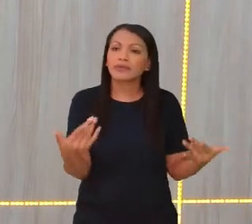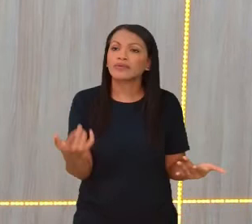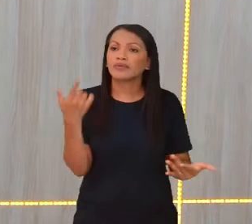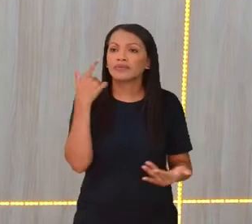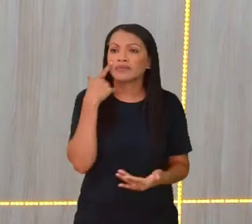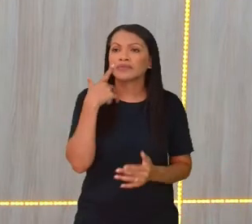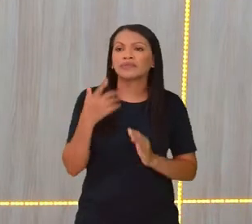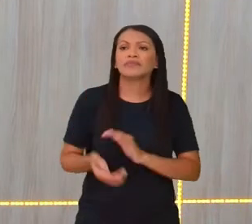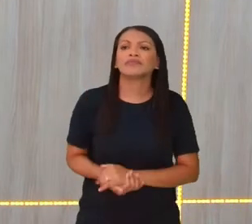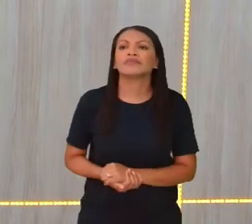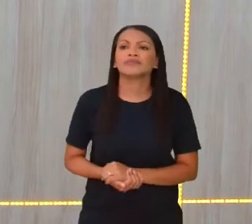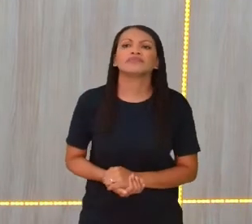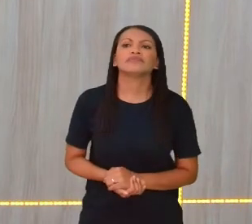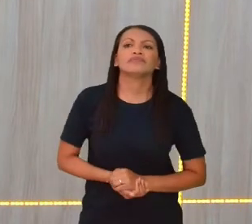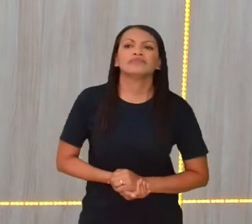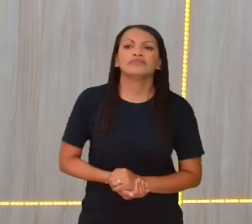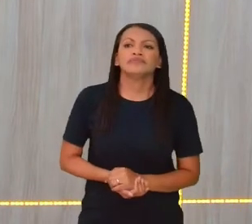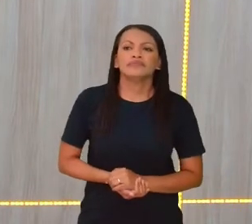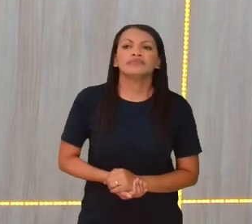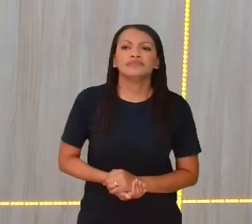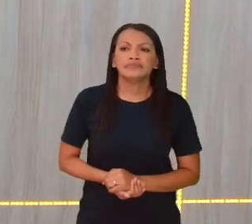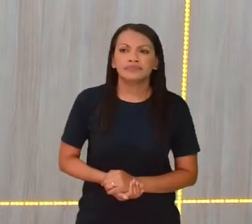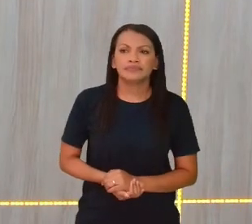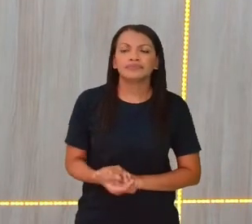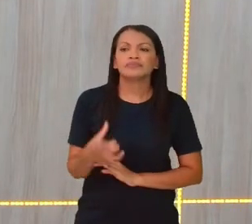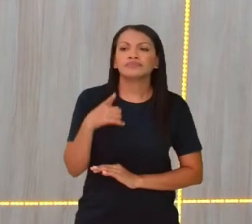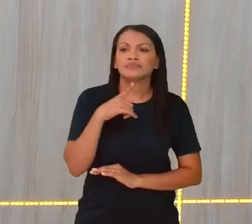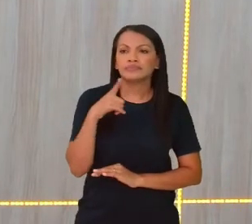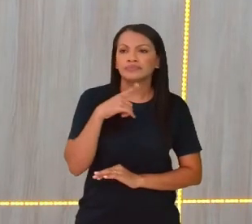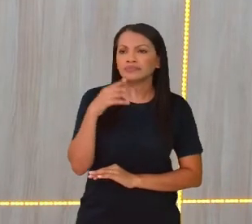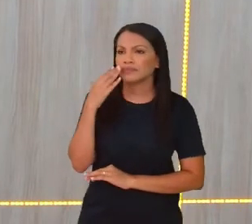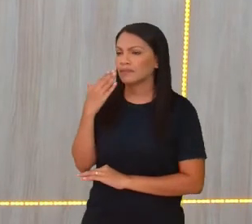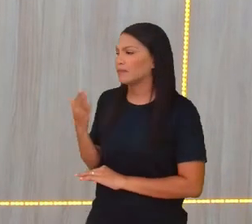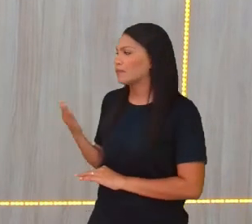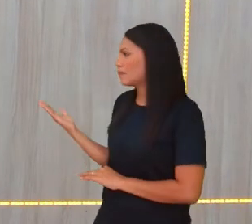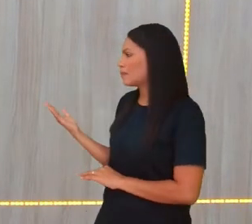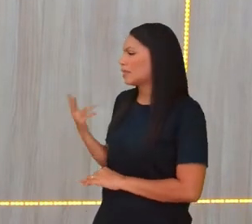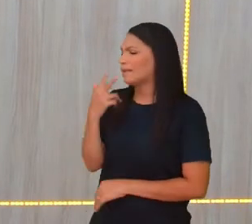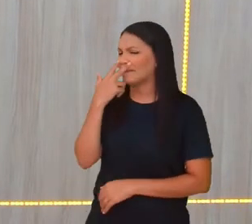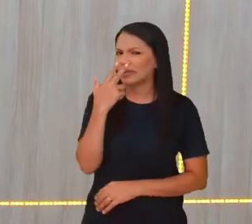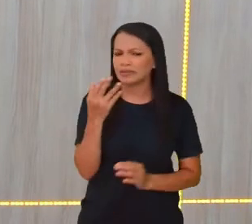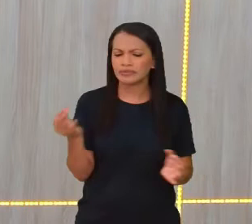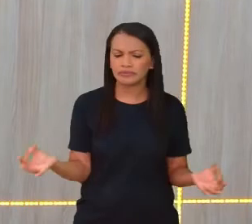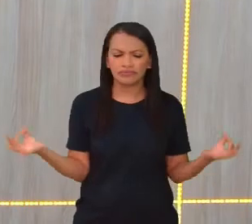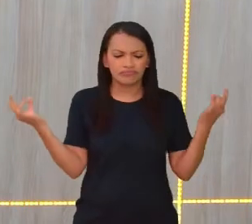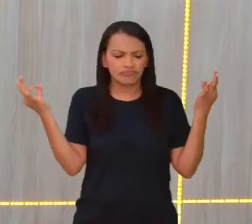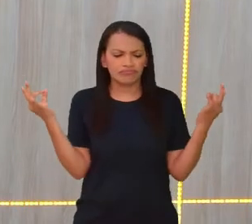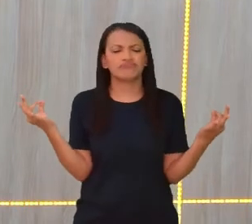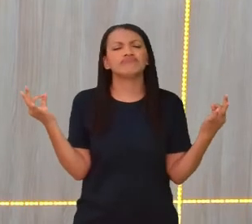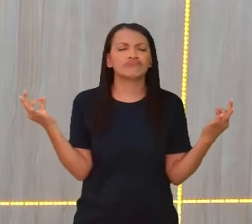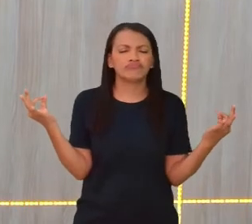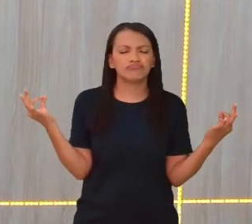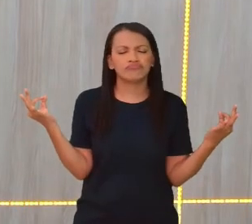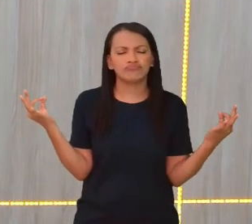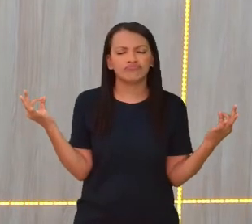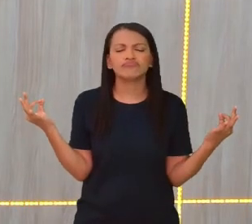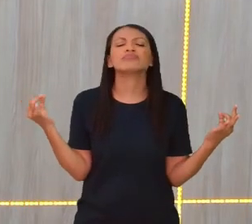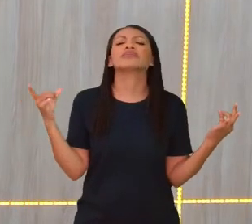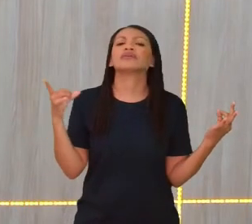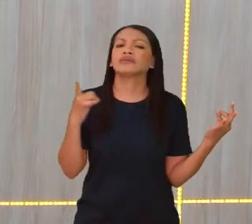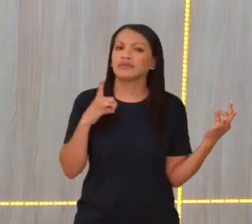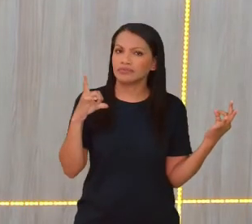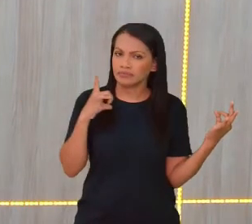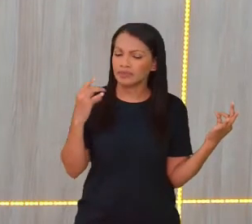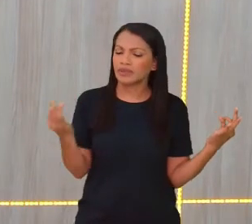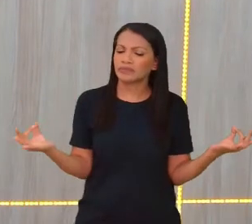Chi Chuan, por exemplo, né? Que tem é uma prática parecida com o yoga, que é uma prática que tem uma questão mais